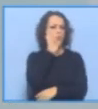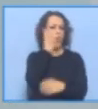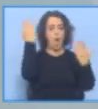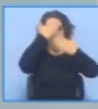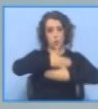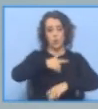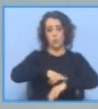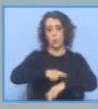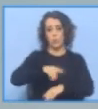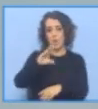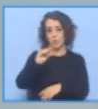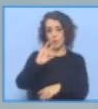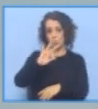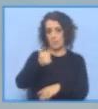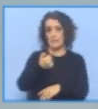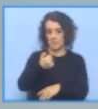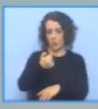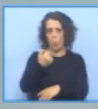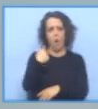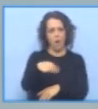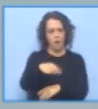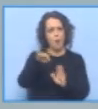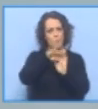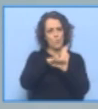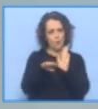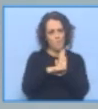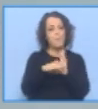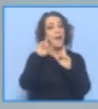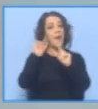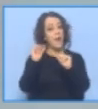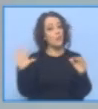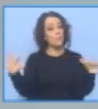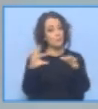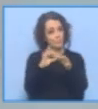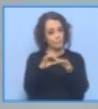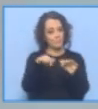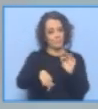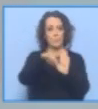noite, pelas 22h45, ainda pode acompanhar a edição rádio do programa